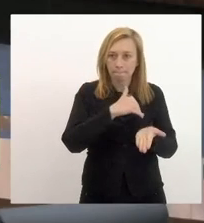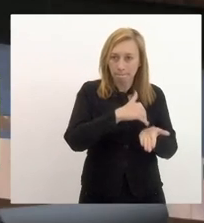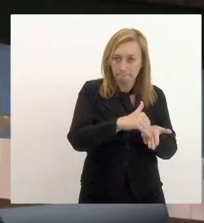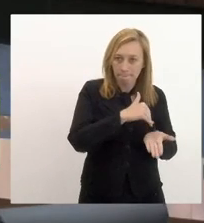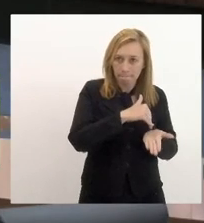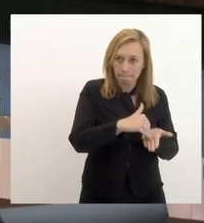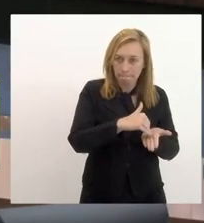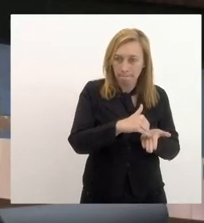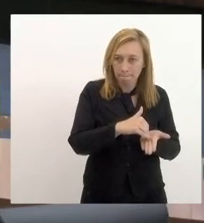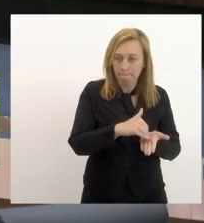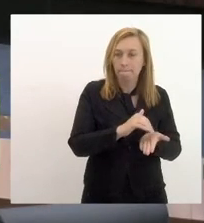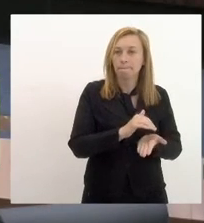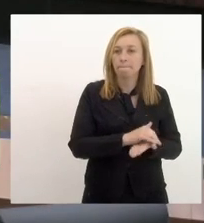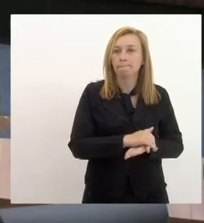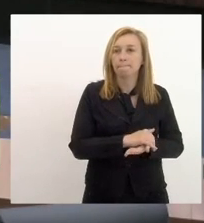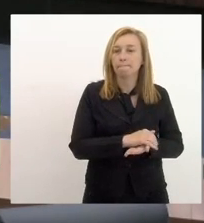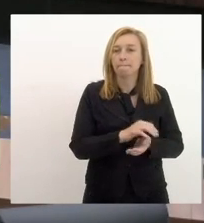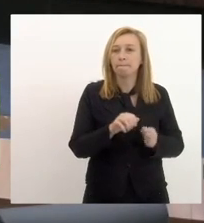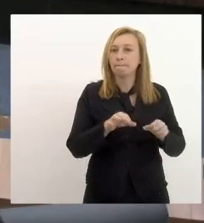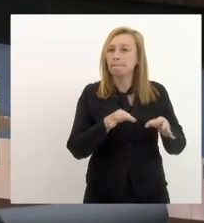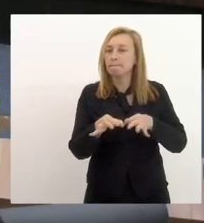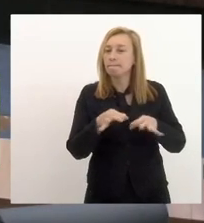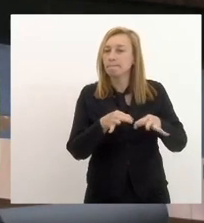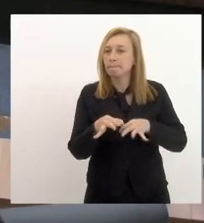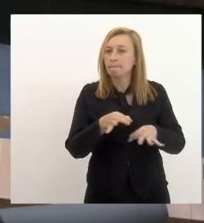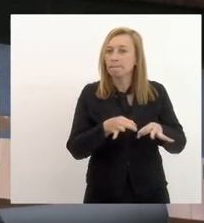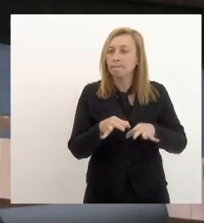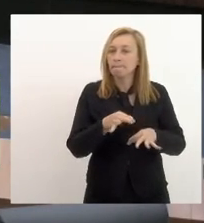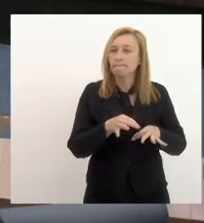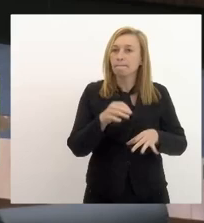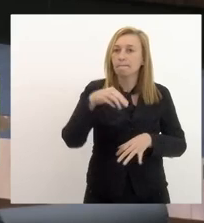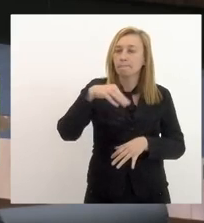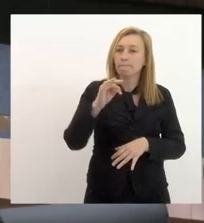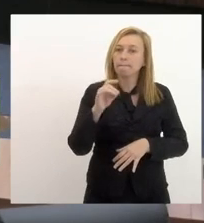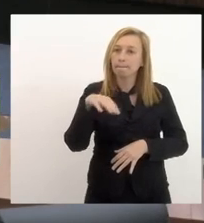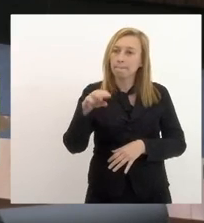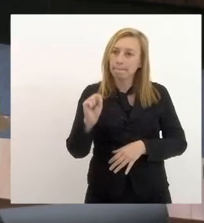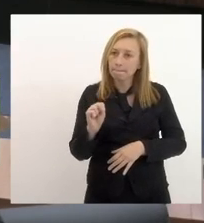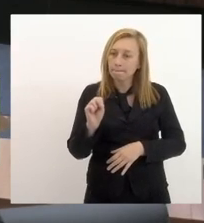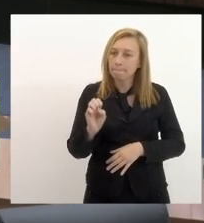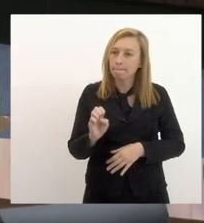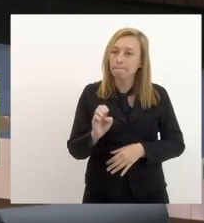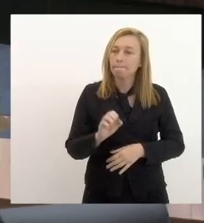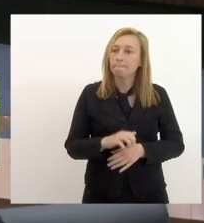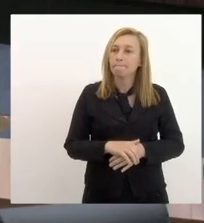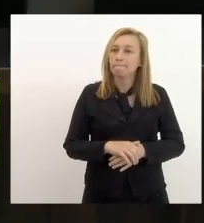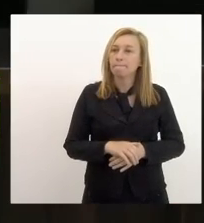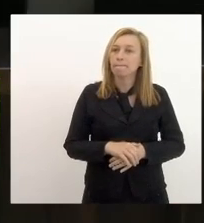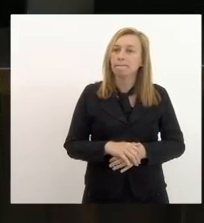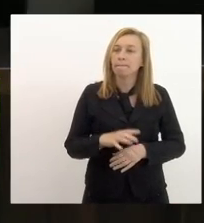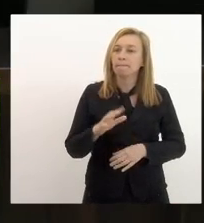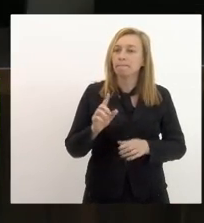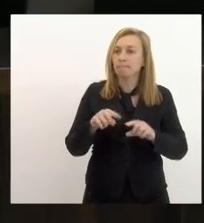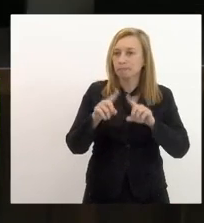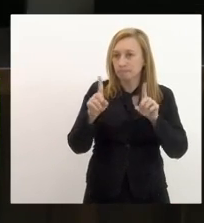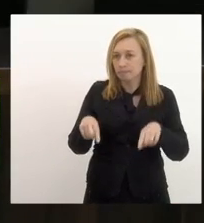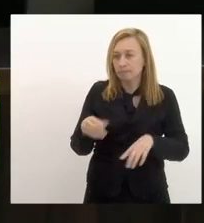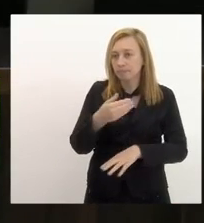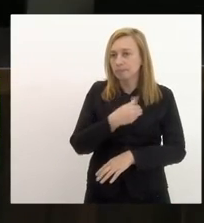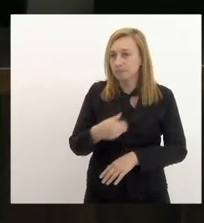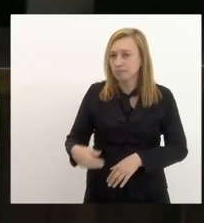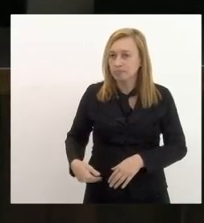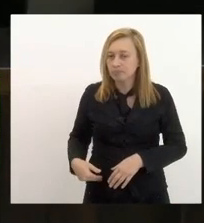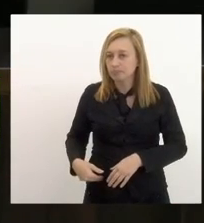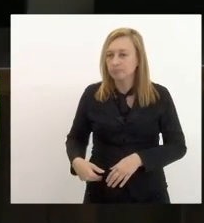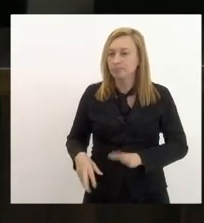do subsecretário de planejamento o Montese da funcionária pública